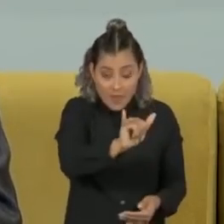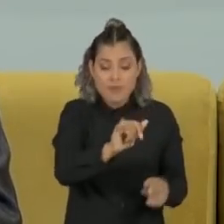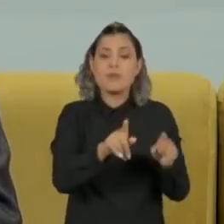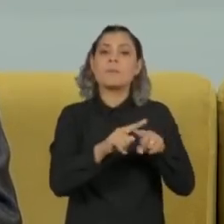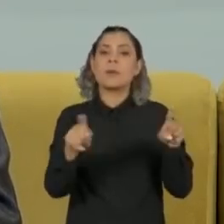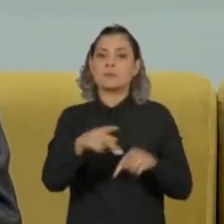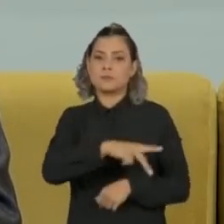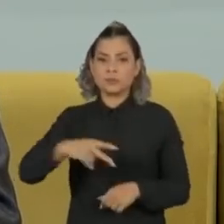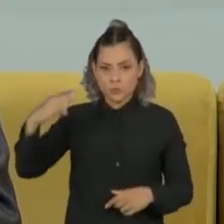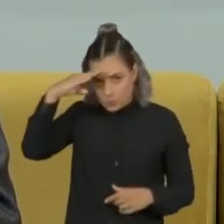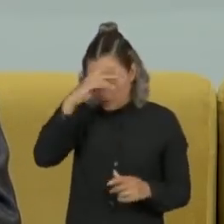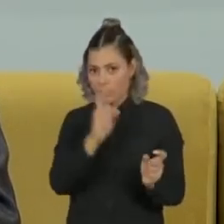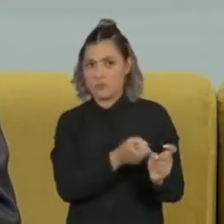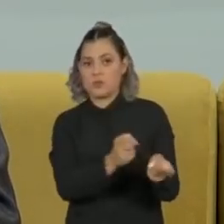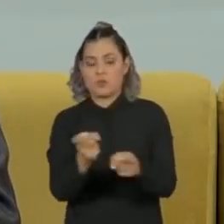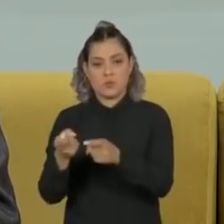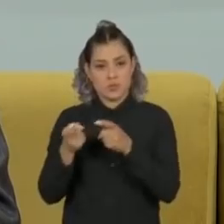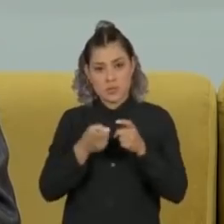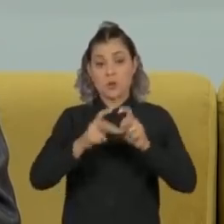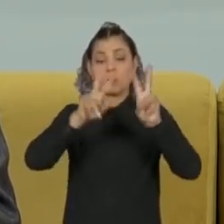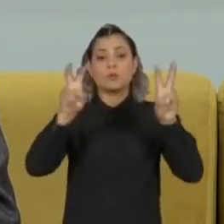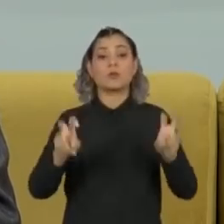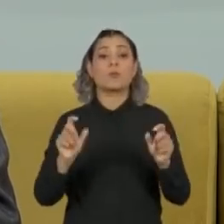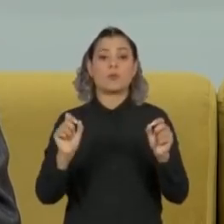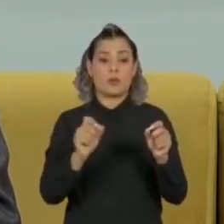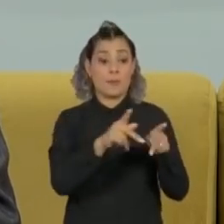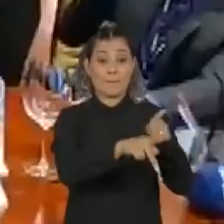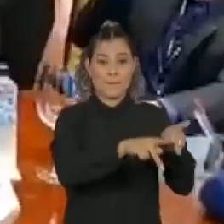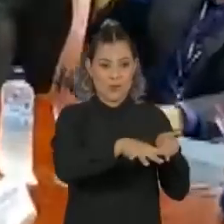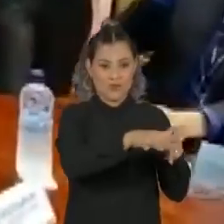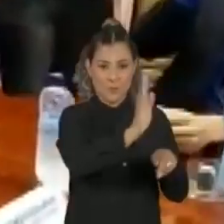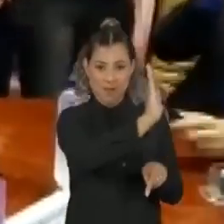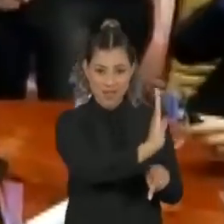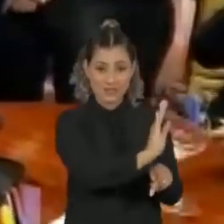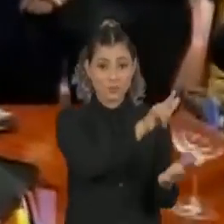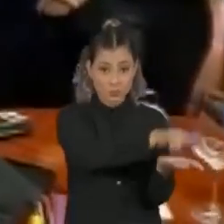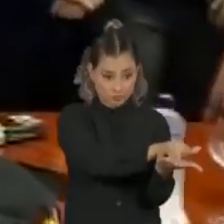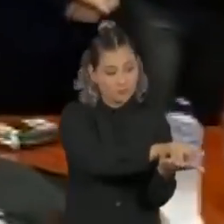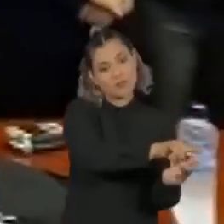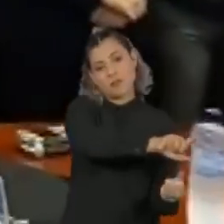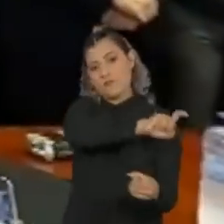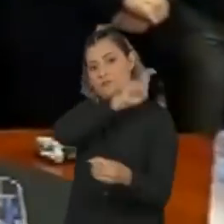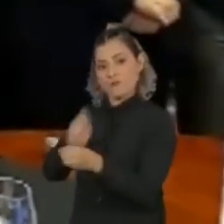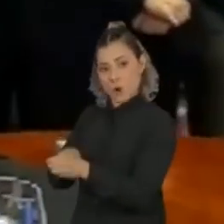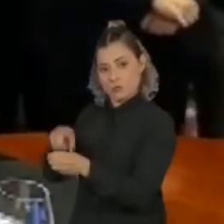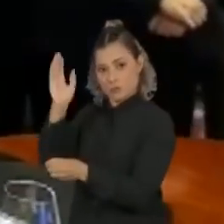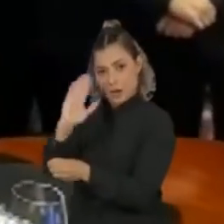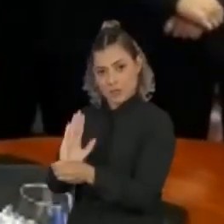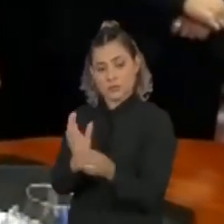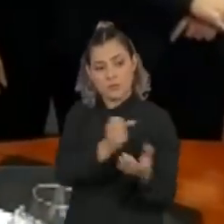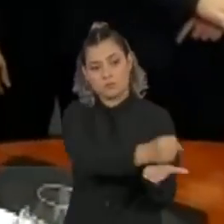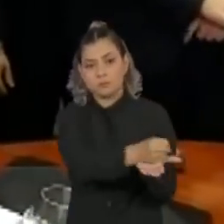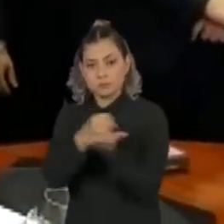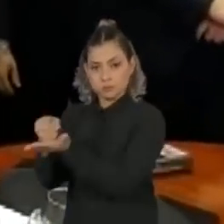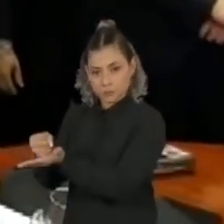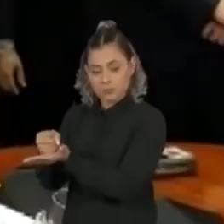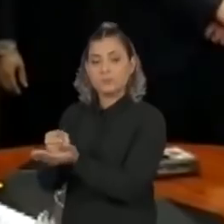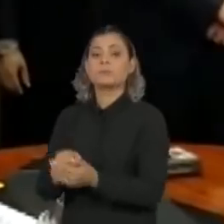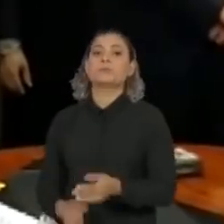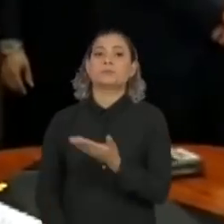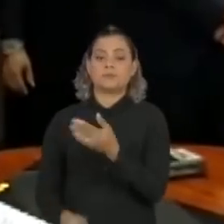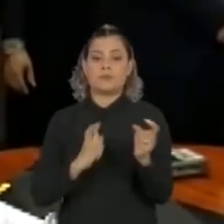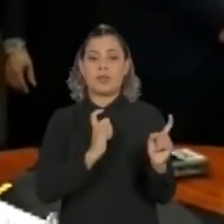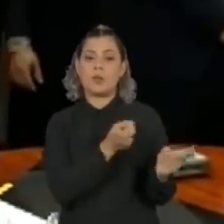de uma reunião no Ministério da Defesa sobre a repatriação dos brasileiros. O ministro da Defesa, Fernando Azevedo, recebeu Bolsonaro